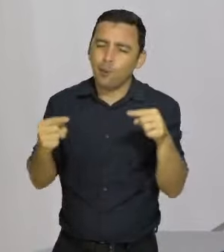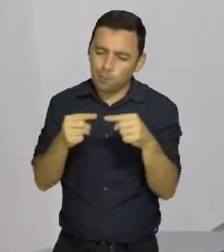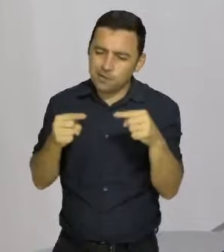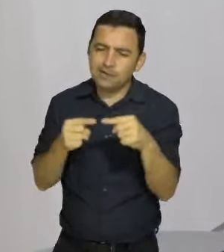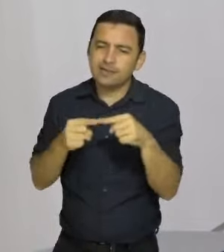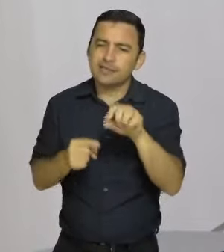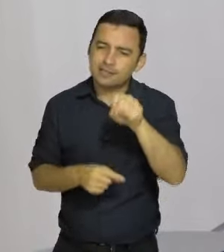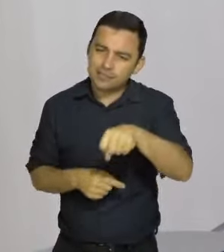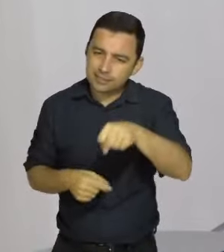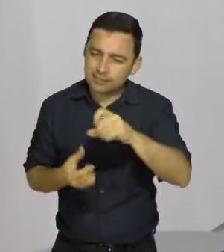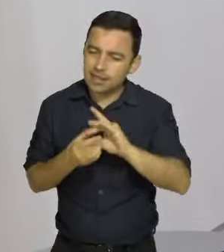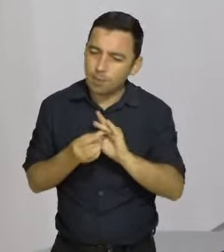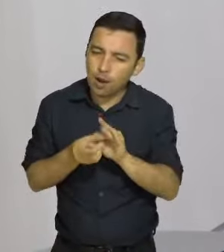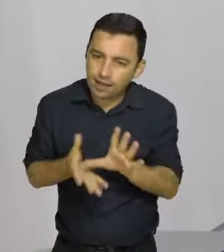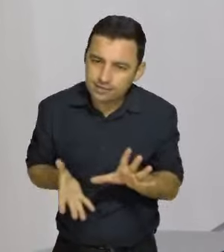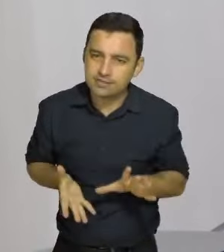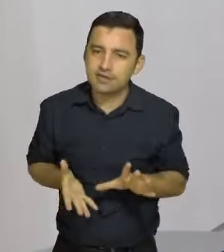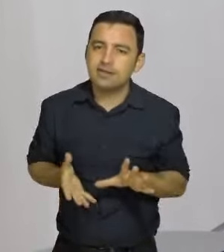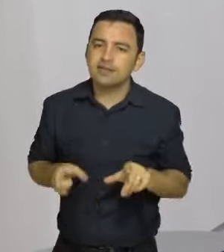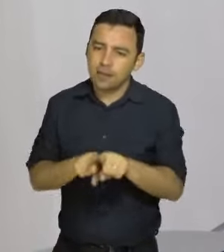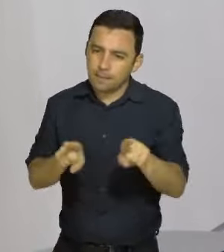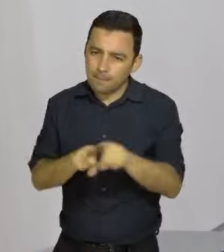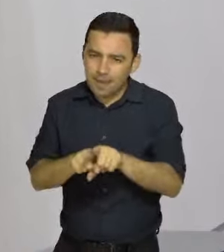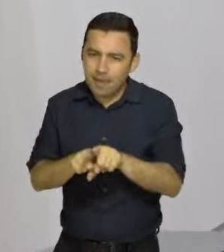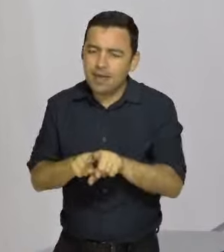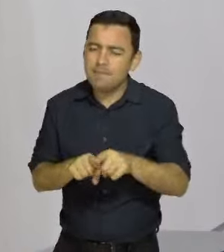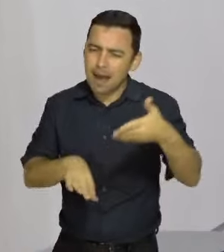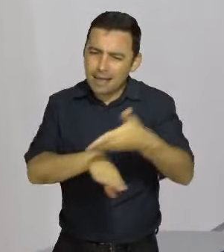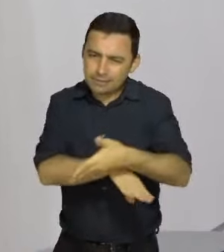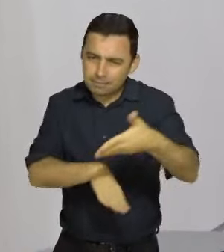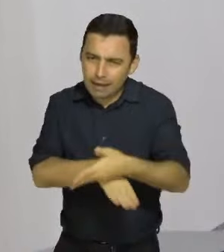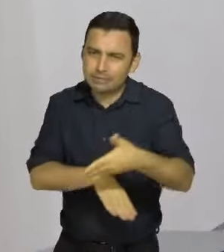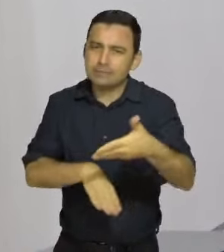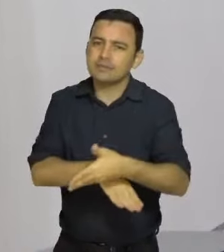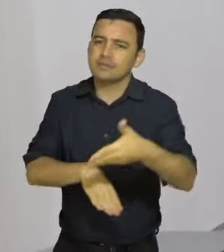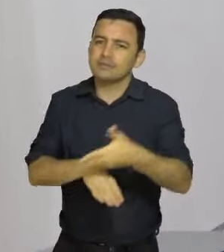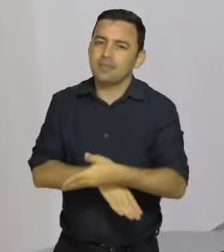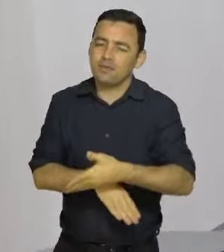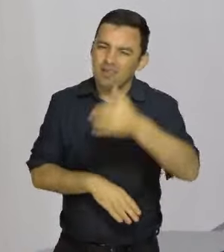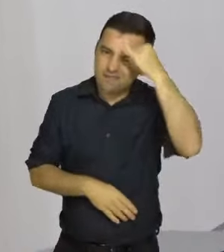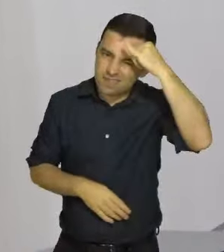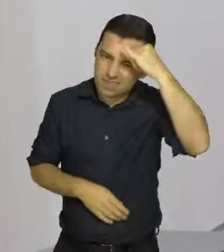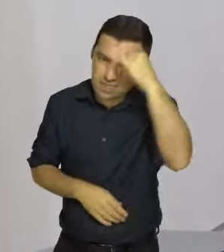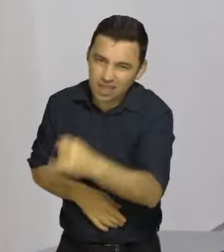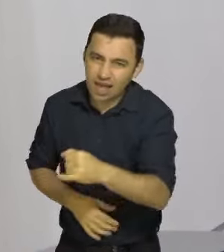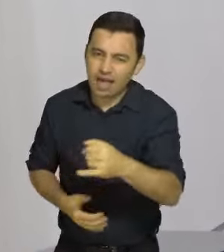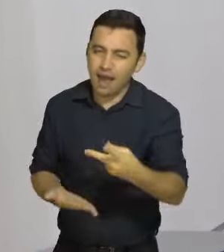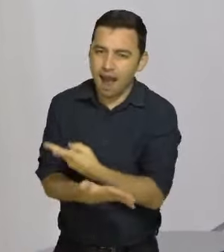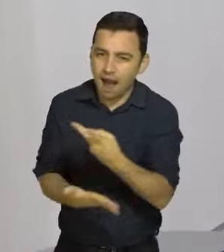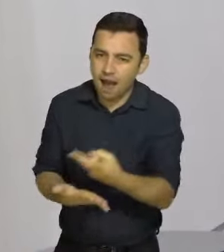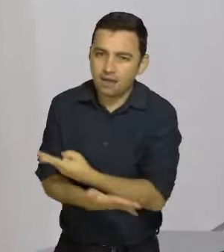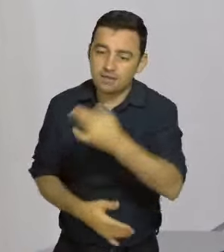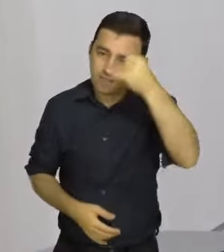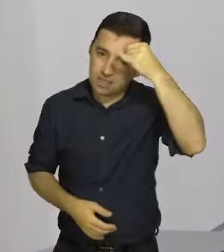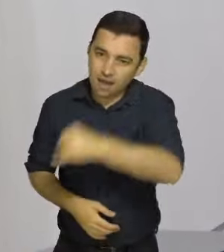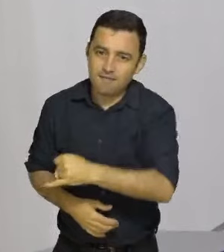com democracia, com participação, combate às injustiças, combate à